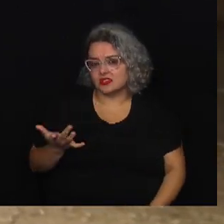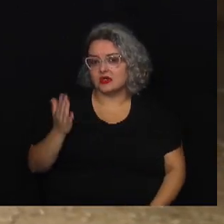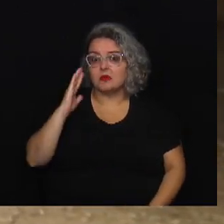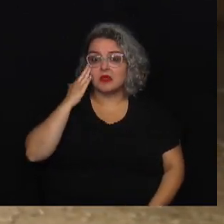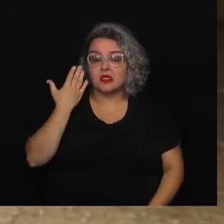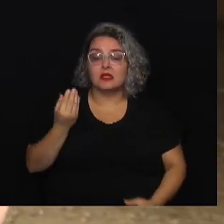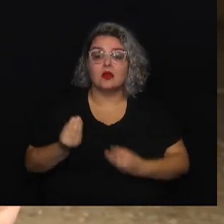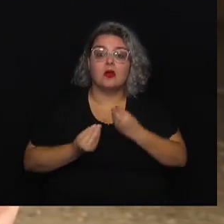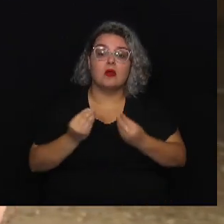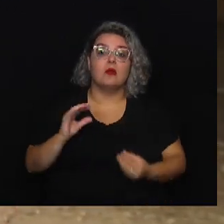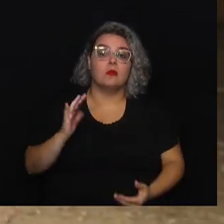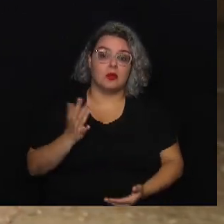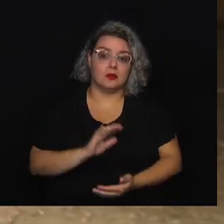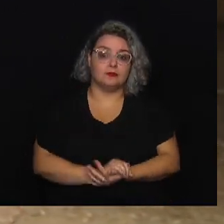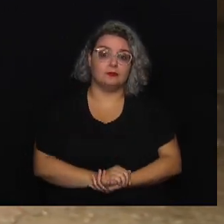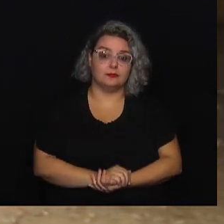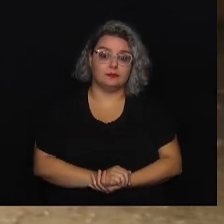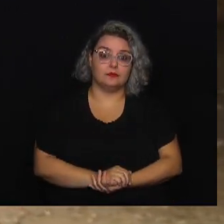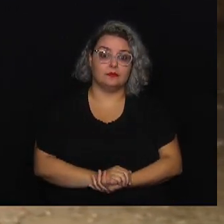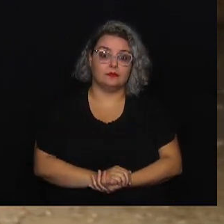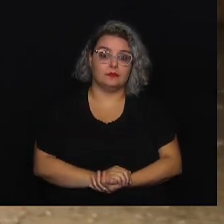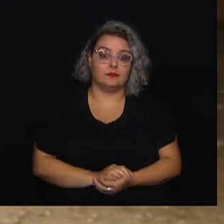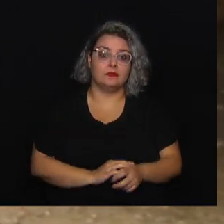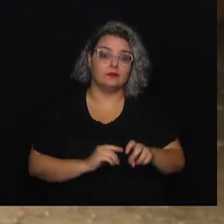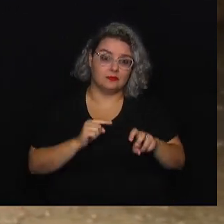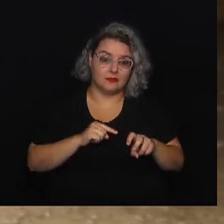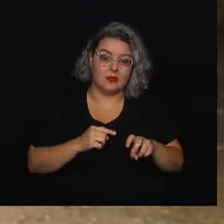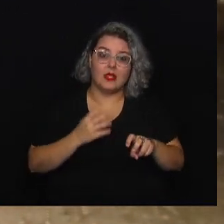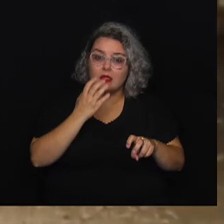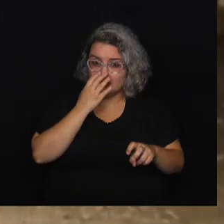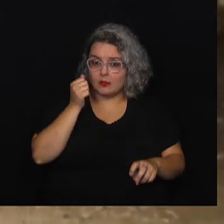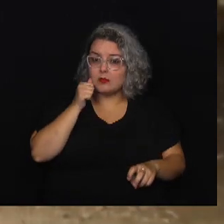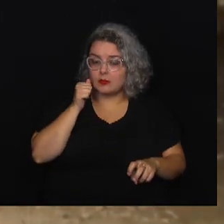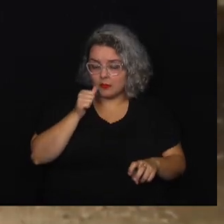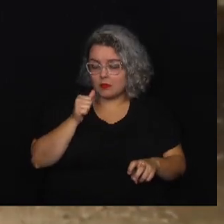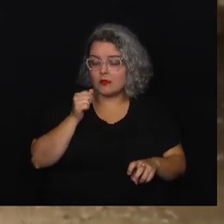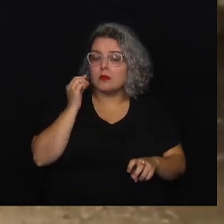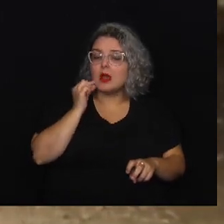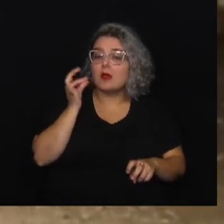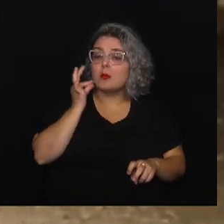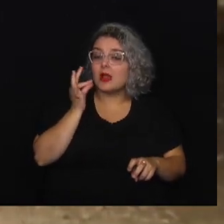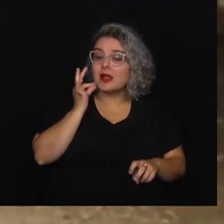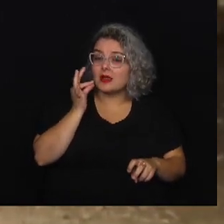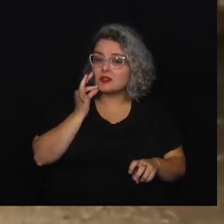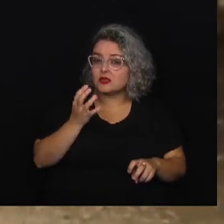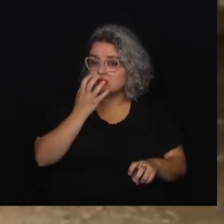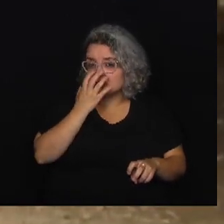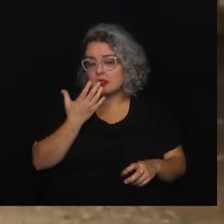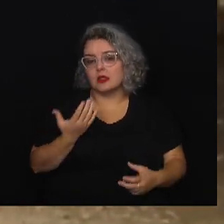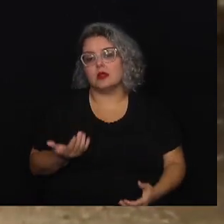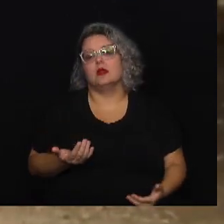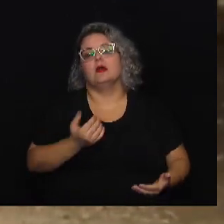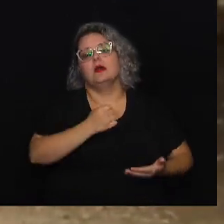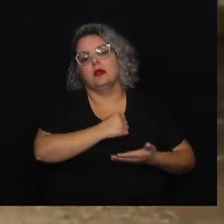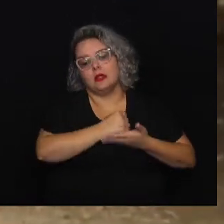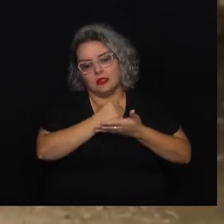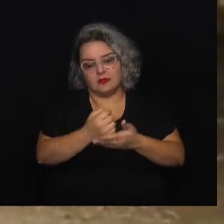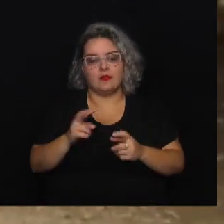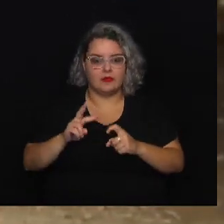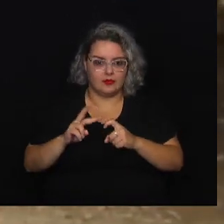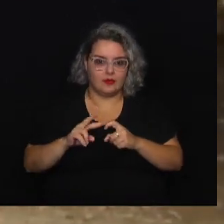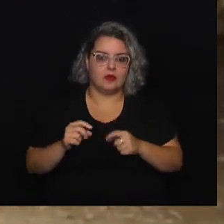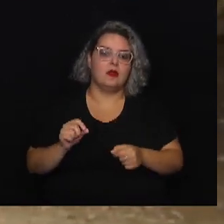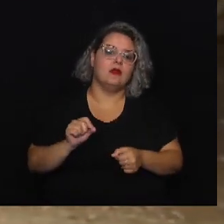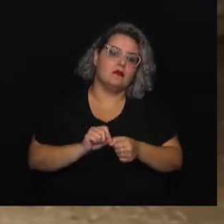funciona o atendimento? Ela estava bem debilitada. Era uma cachorra, então? Uma cachorra. A tutora levou ao veterinário, fez